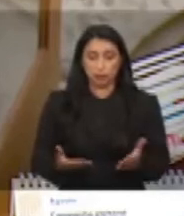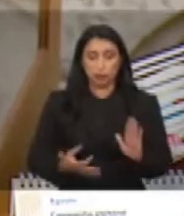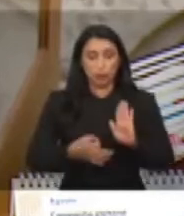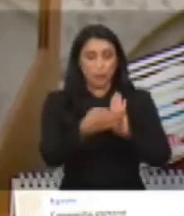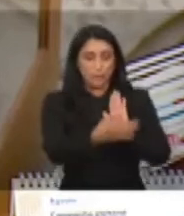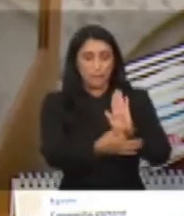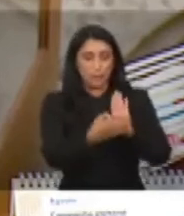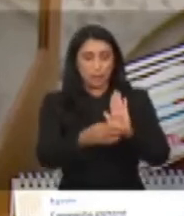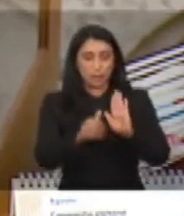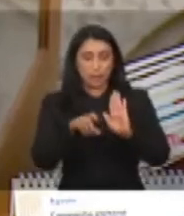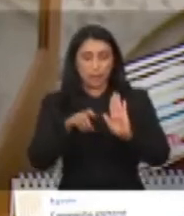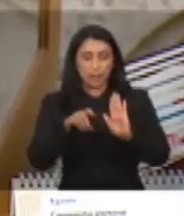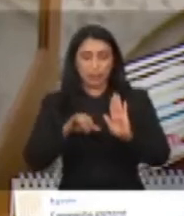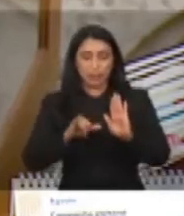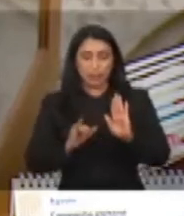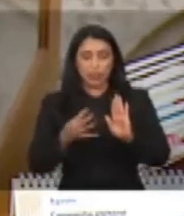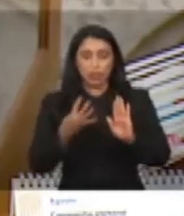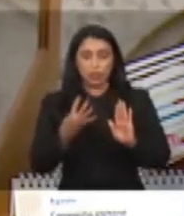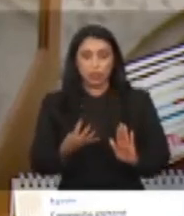na ADI 4786,